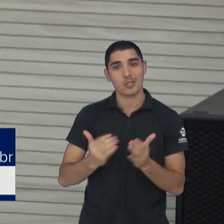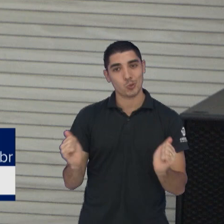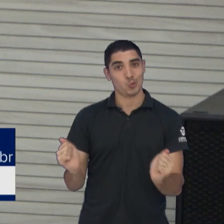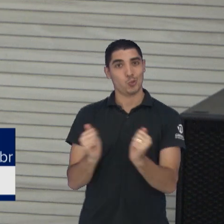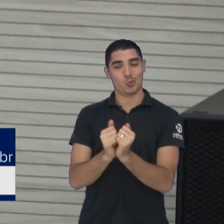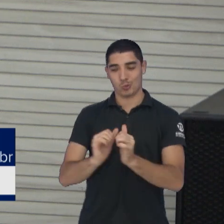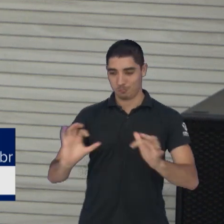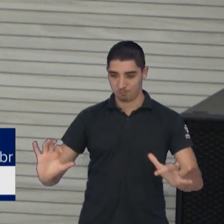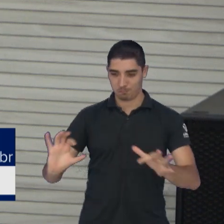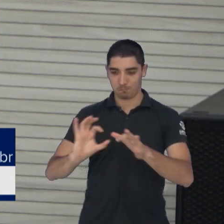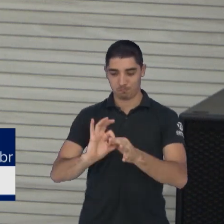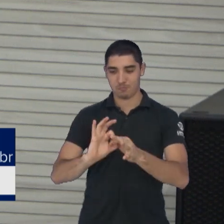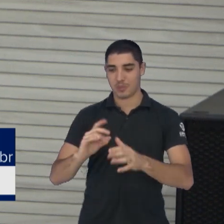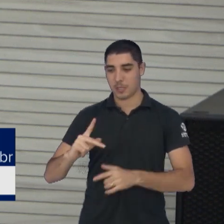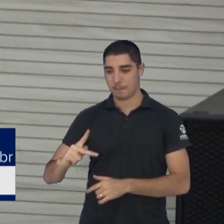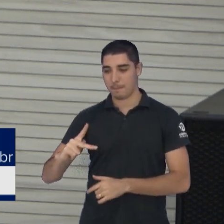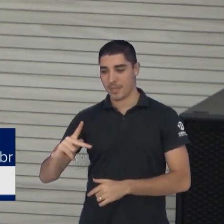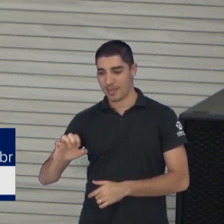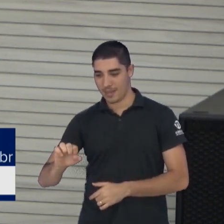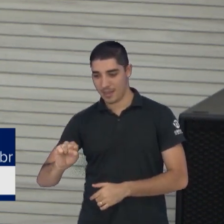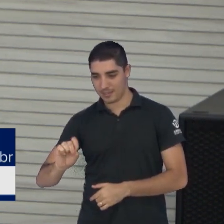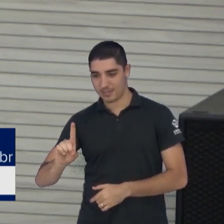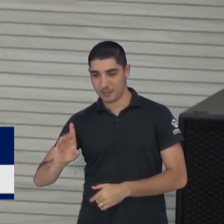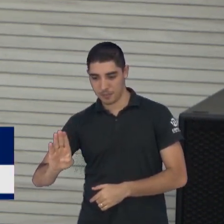o PSDB aqui de São José dos Campos.